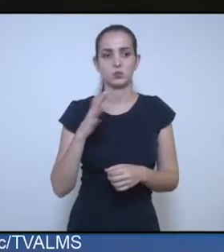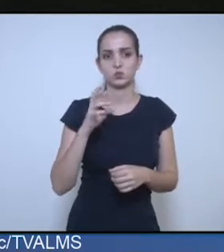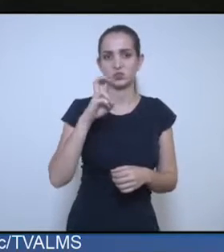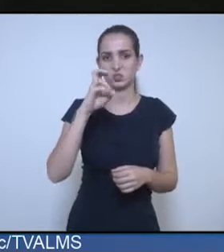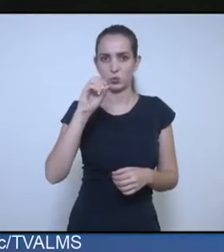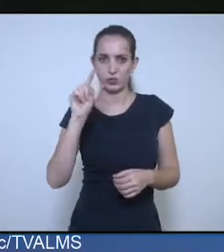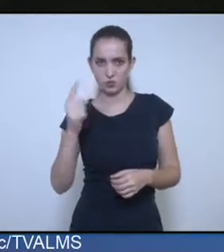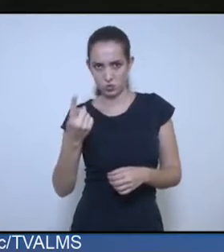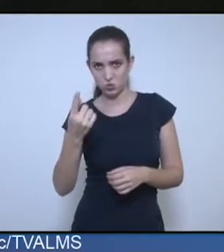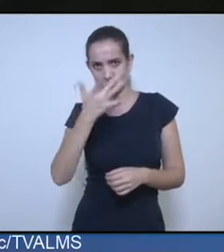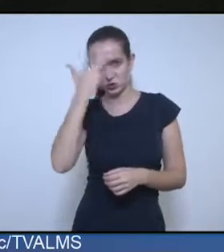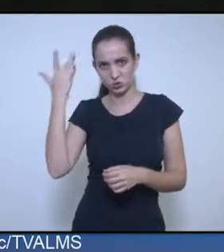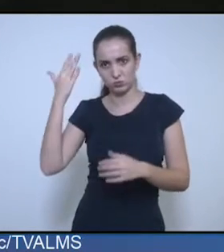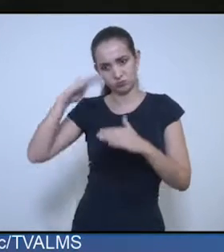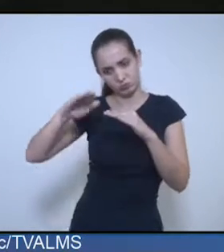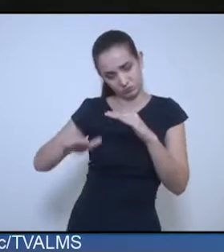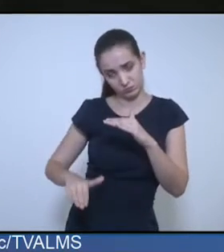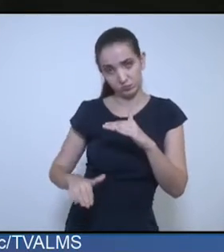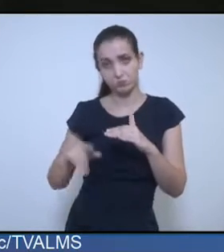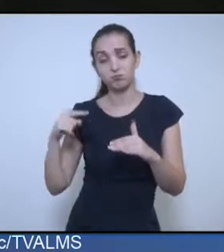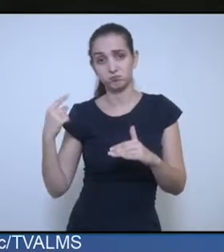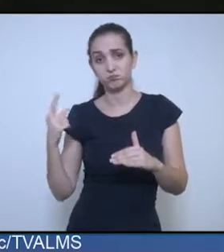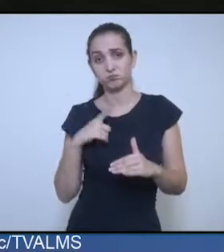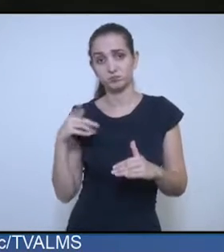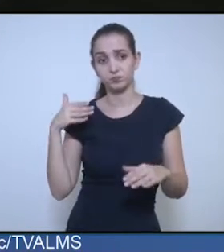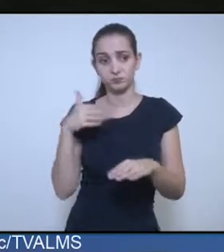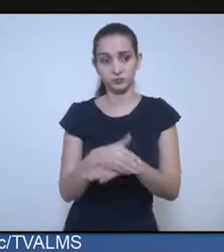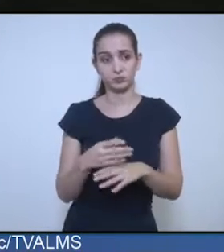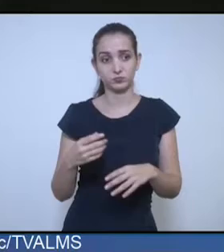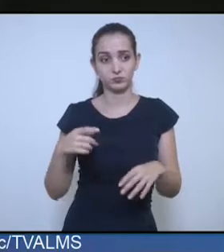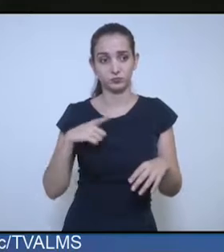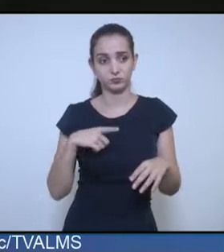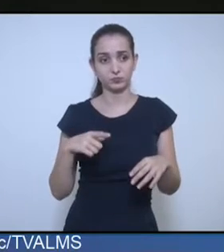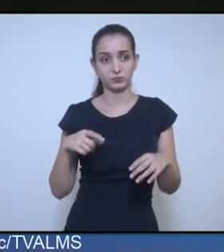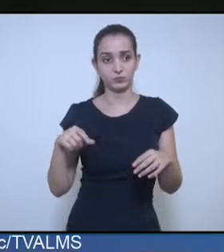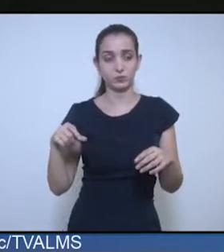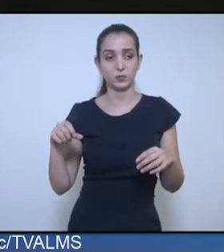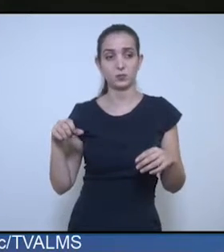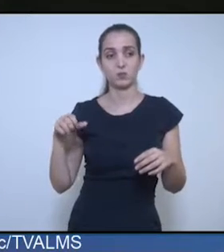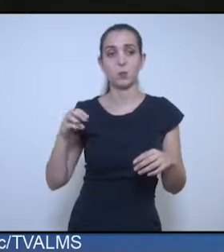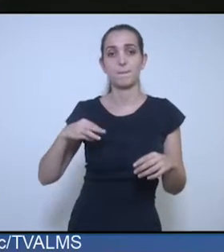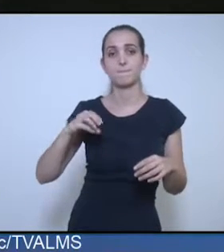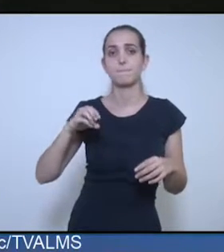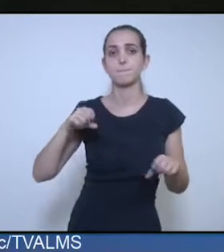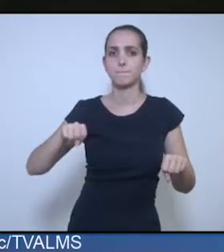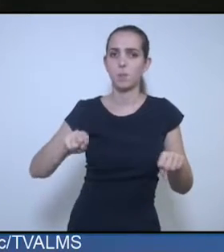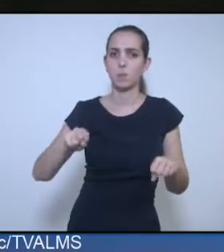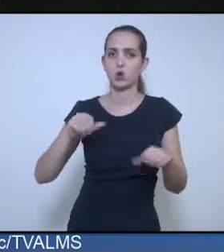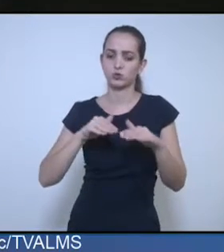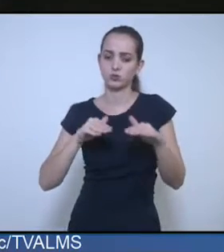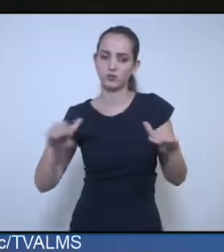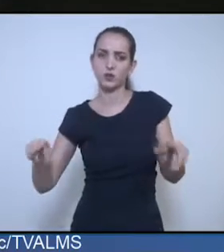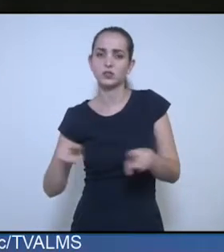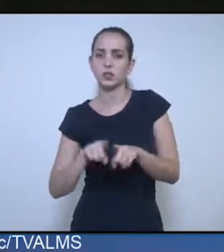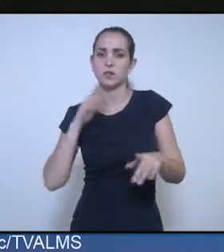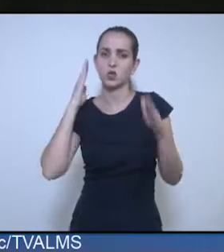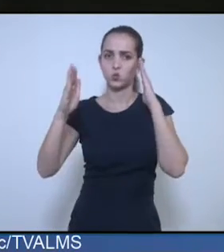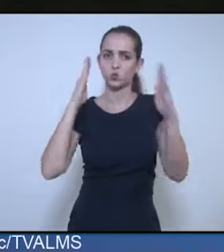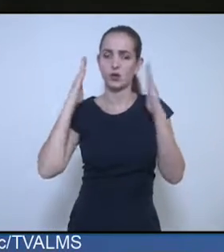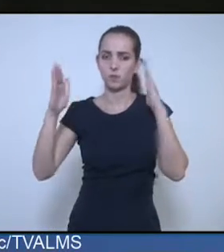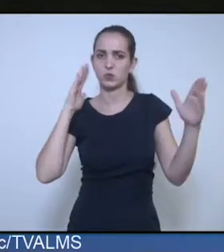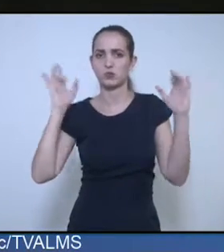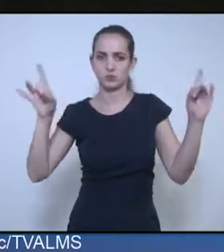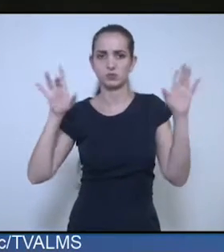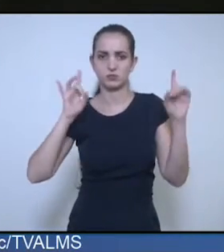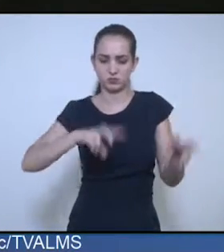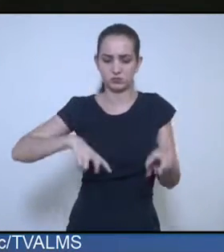entregamos, enquanto delegado federal do Ministério do Desenvolvimento Agrário, uma moto niveladora, entregamos um caminhão caçamba para atender os assentados de